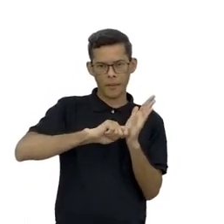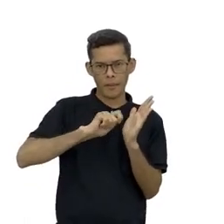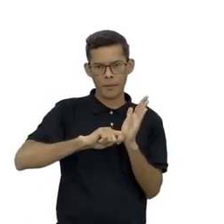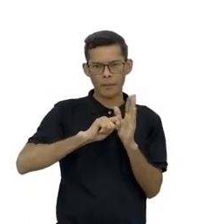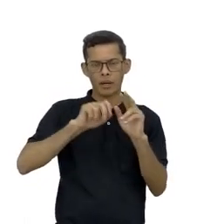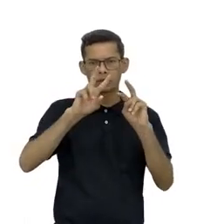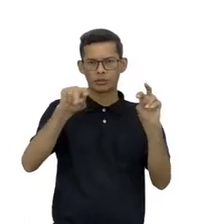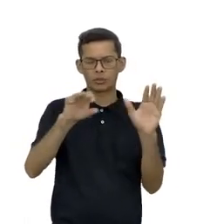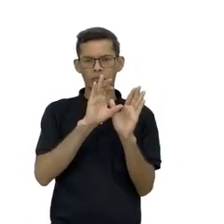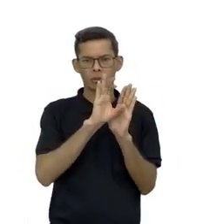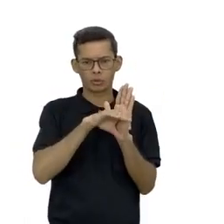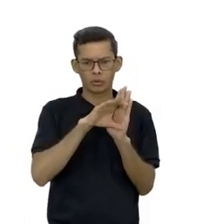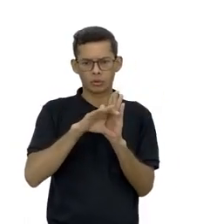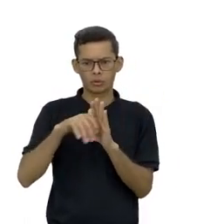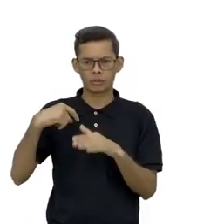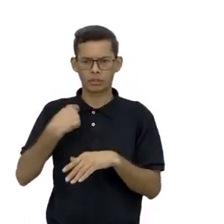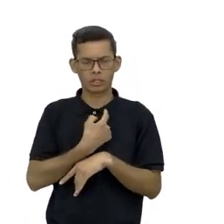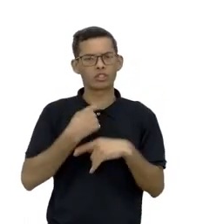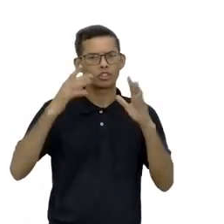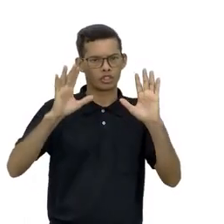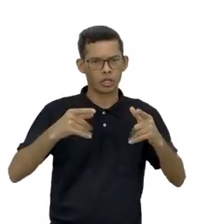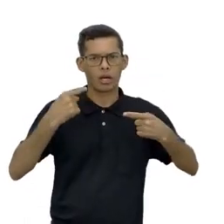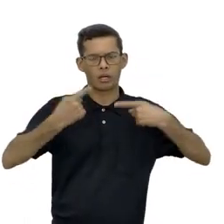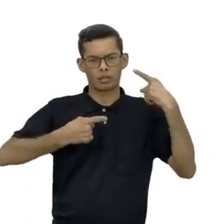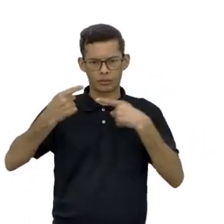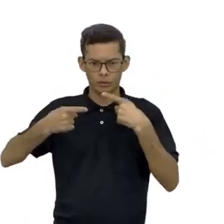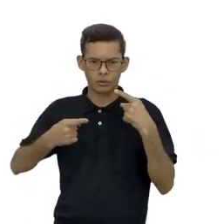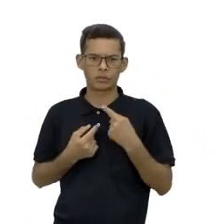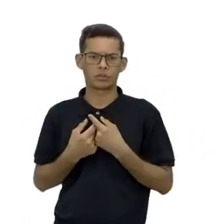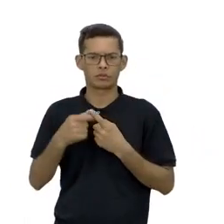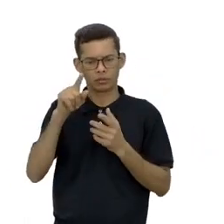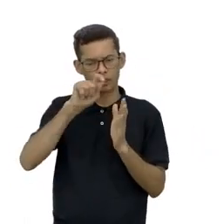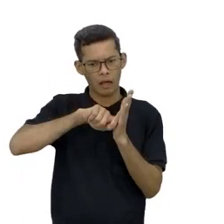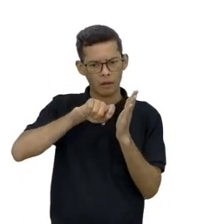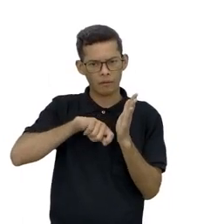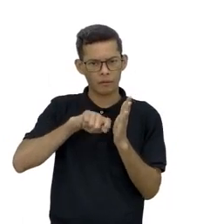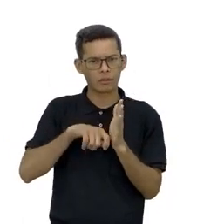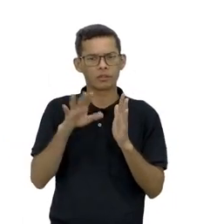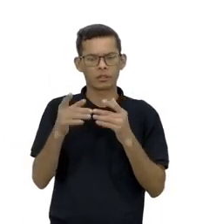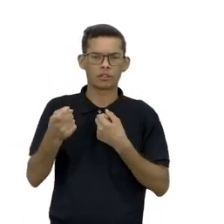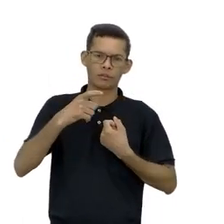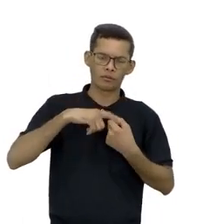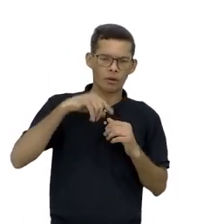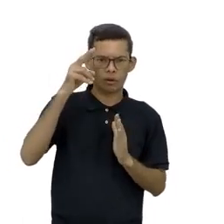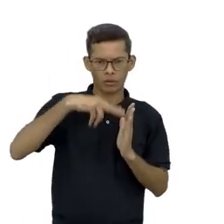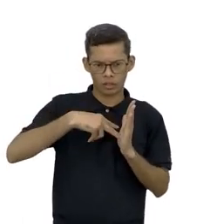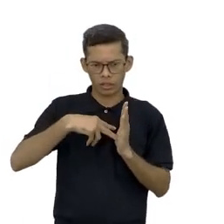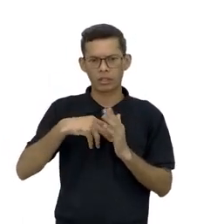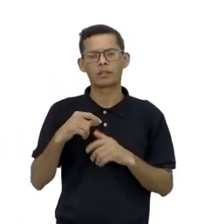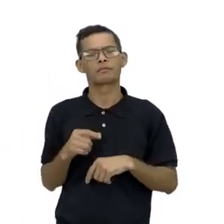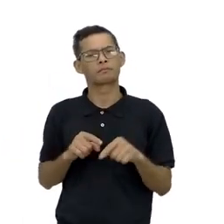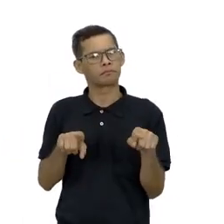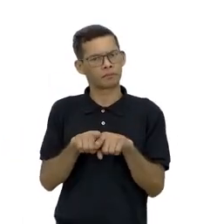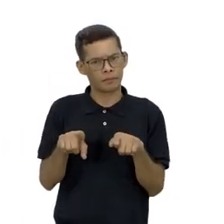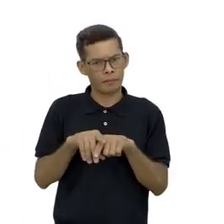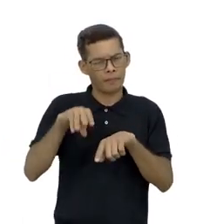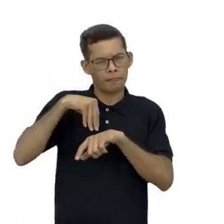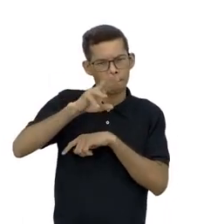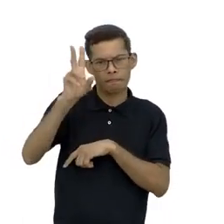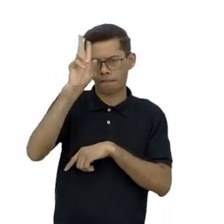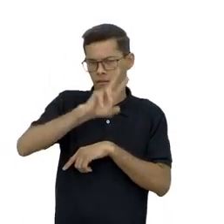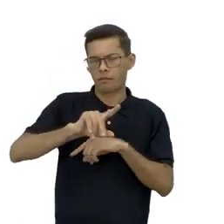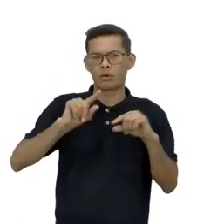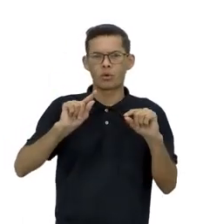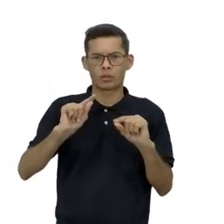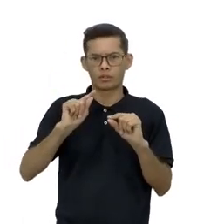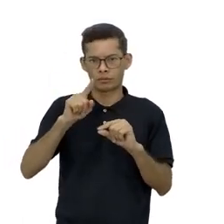conceitos relevantes que foram discutidos aqui nessa transmissão. Quero lembrar, a esse respeito, que vocês, quando